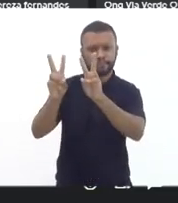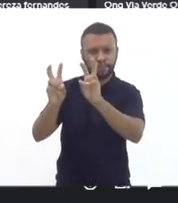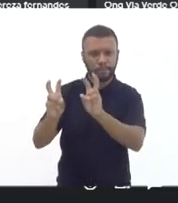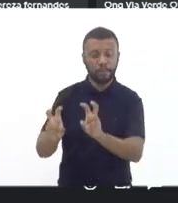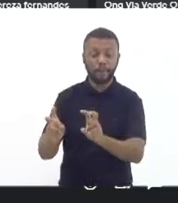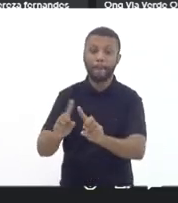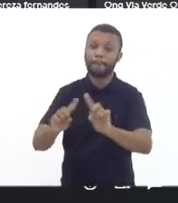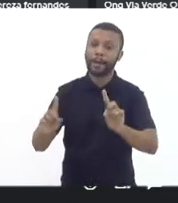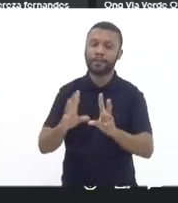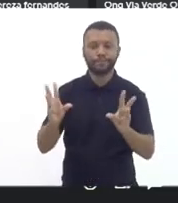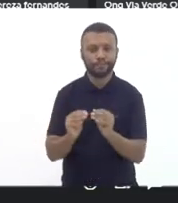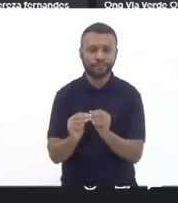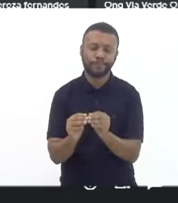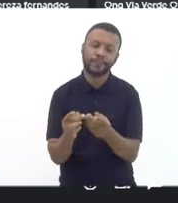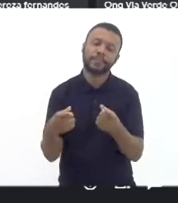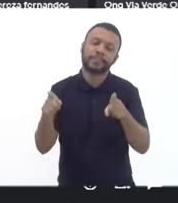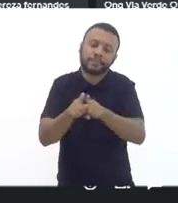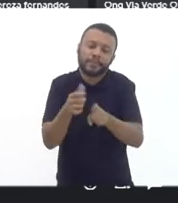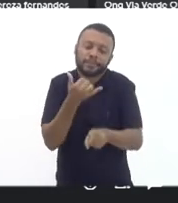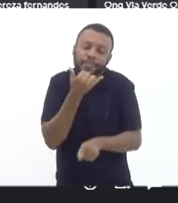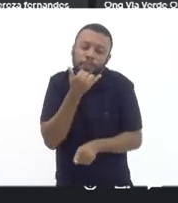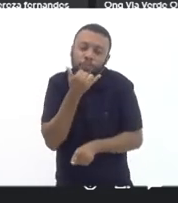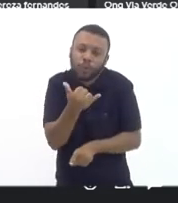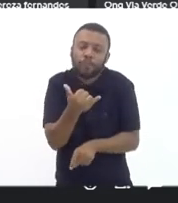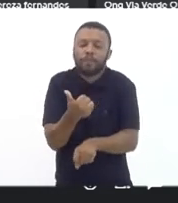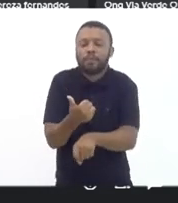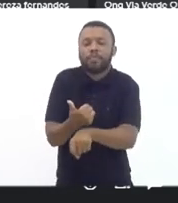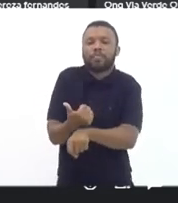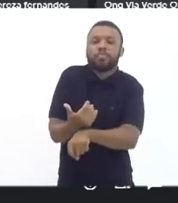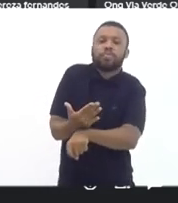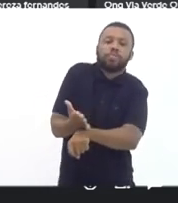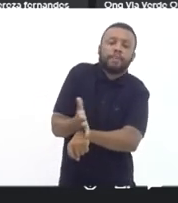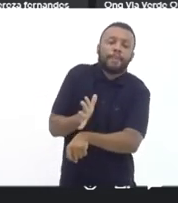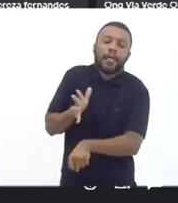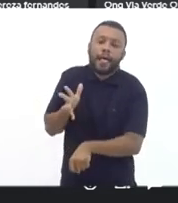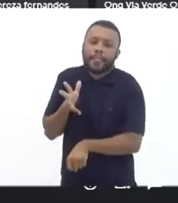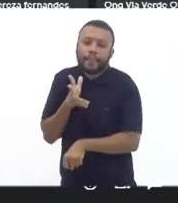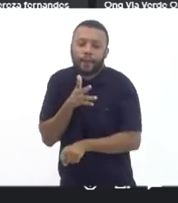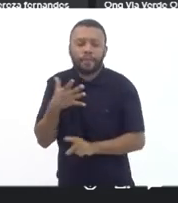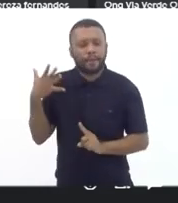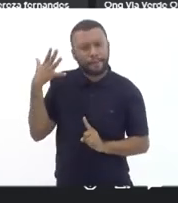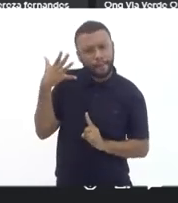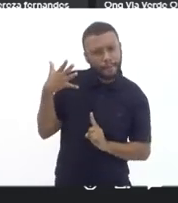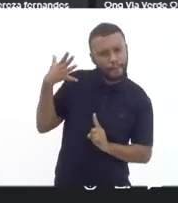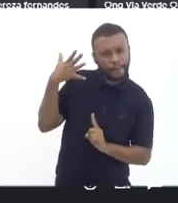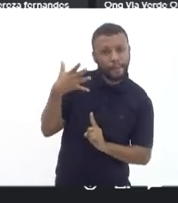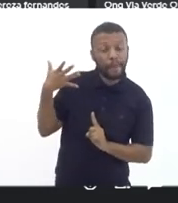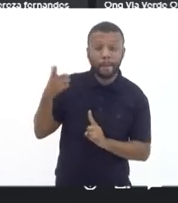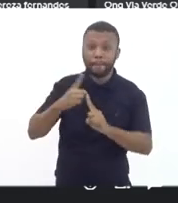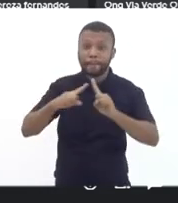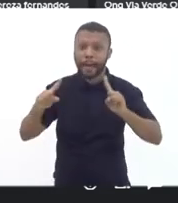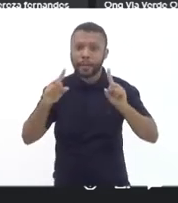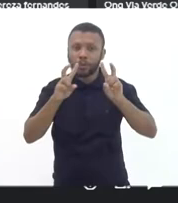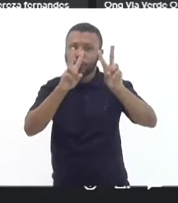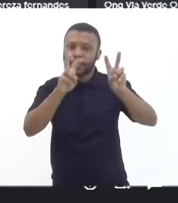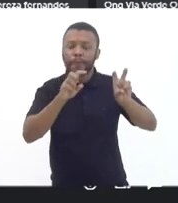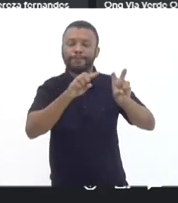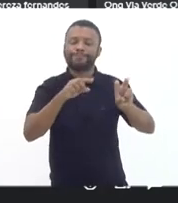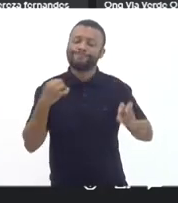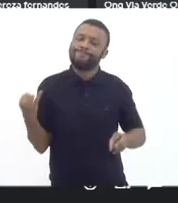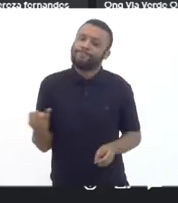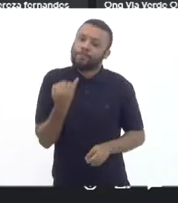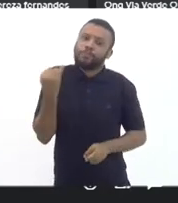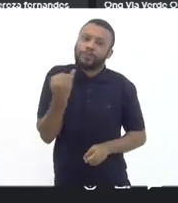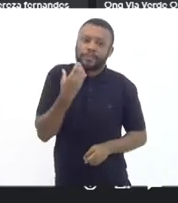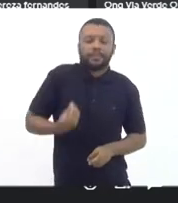finalizar e pedir desculpa aí pela demora na fala, mas é uma pauta que me é muito cara na minha vida desde